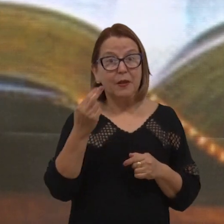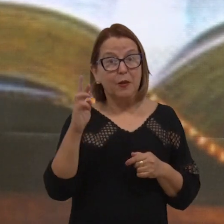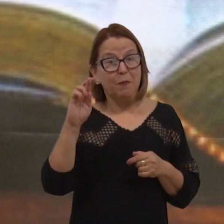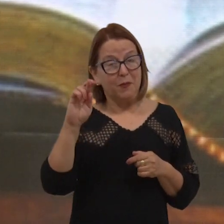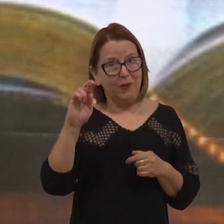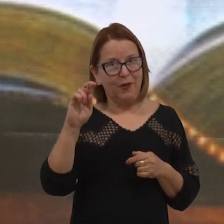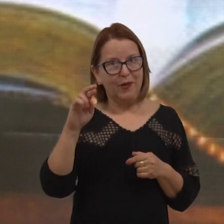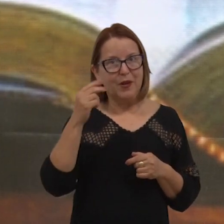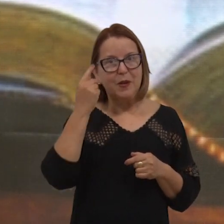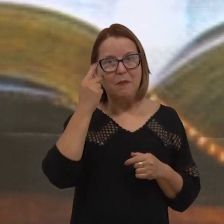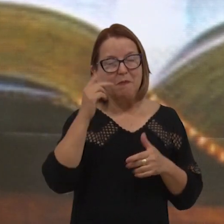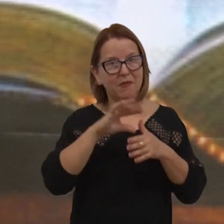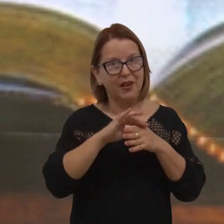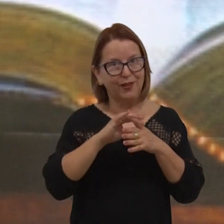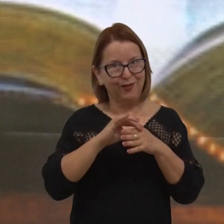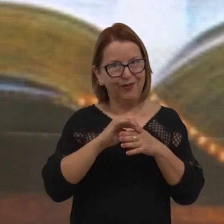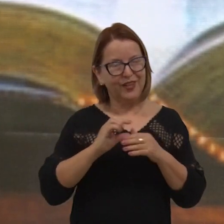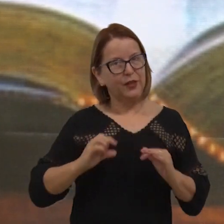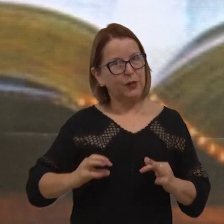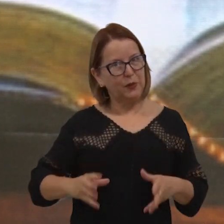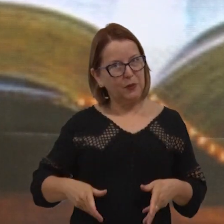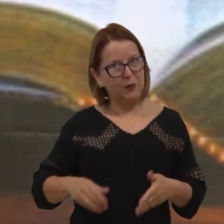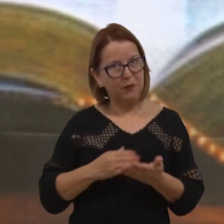a essas doenças autoimunes.